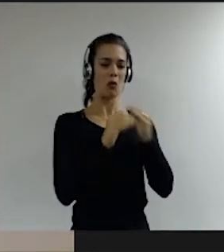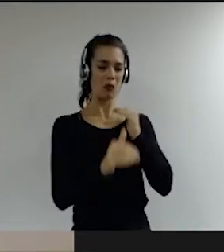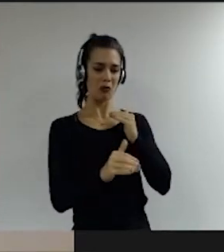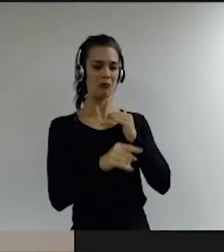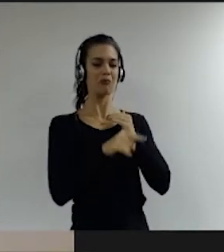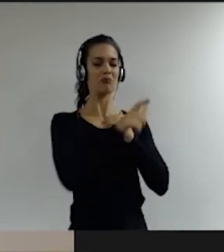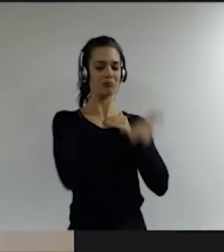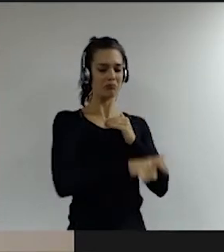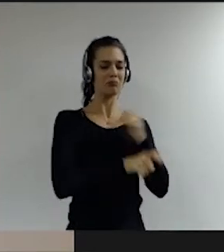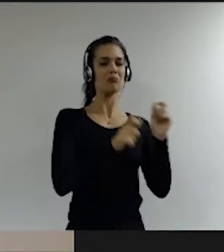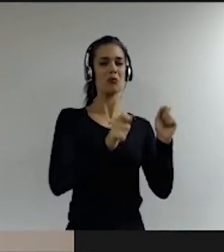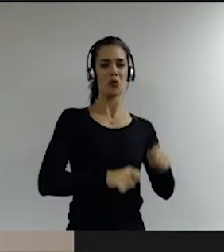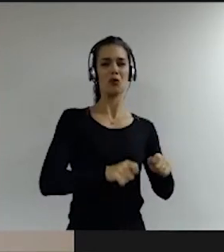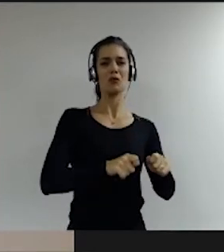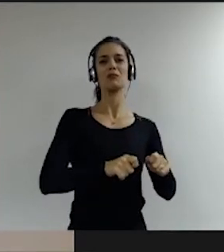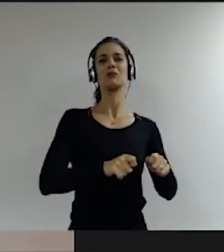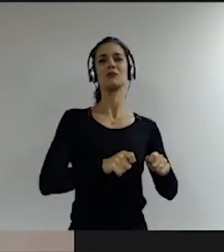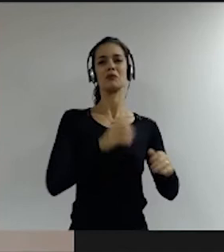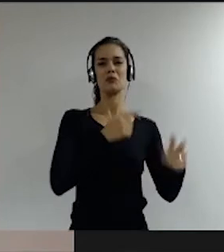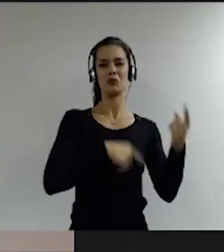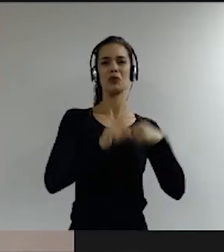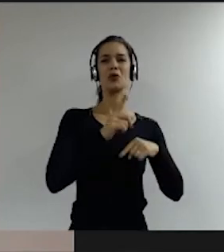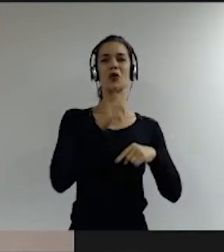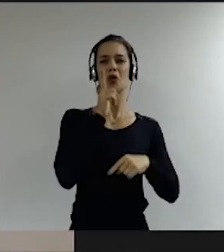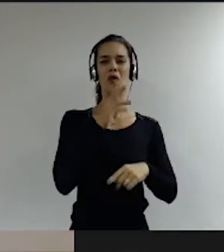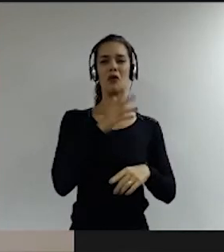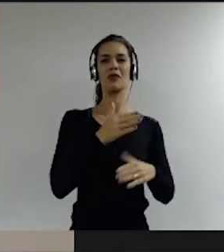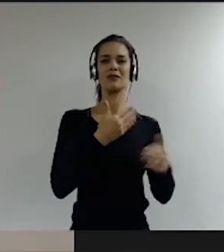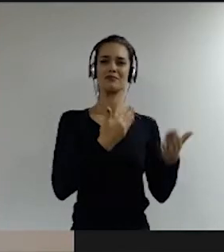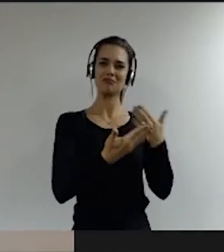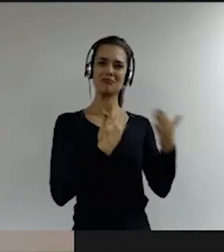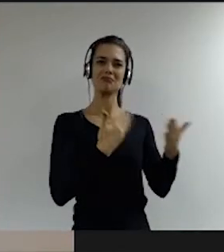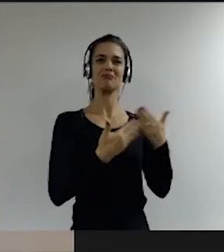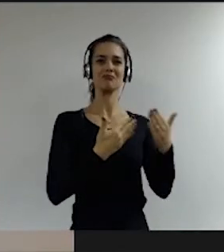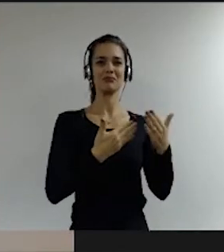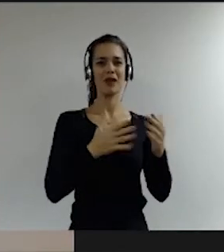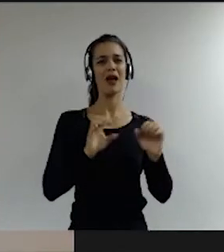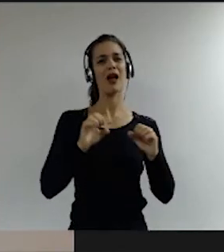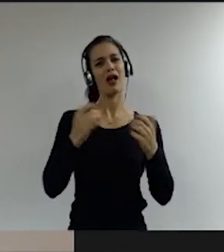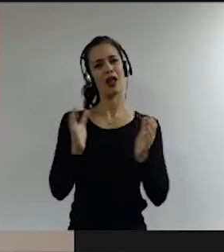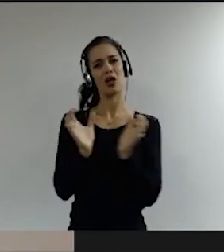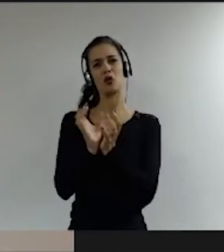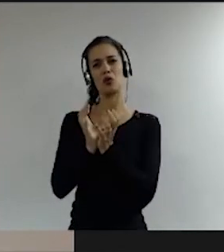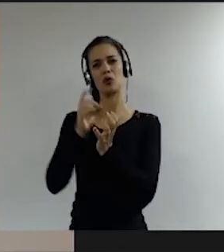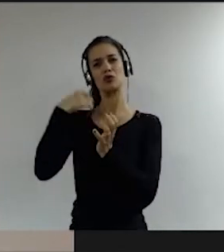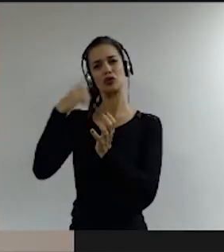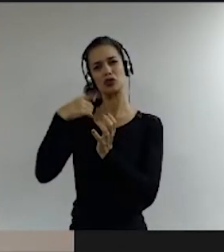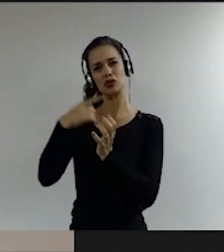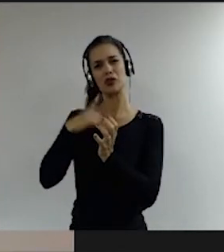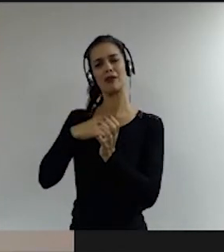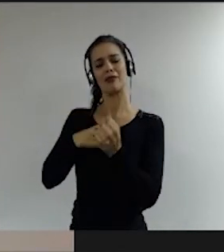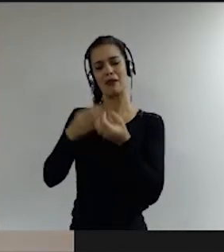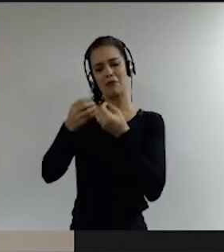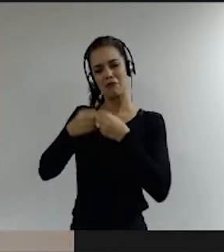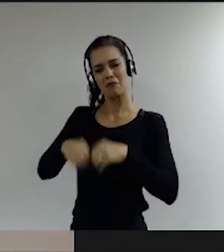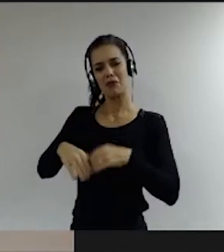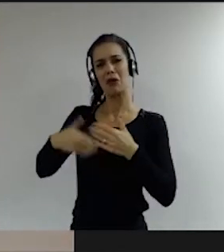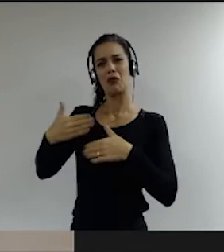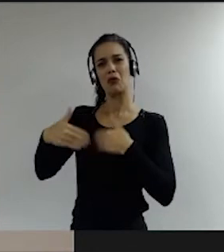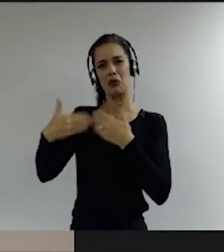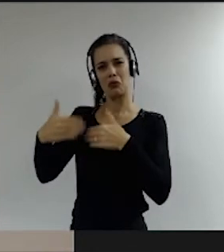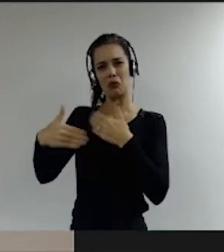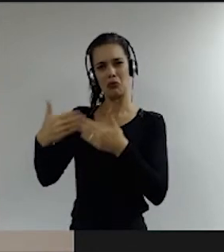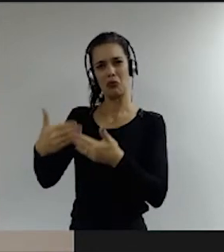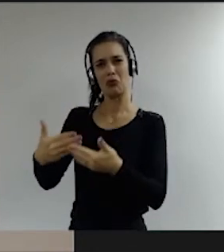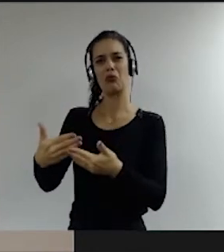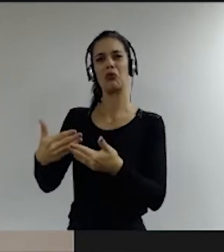muito há que se fazer no avanço da qualidade da advocacia brasileira, que sofreu nos últimos anos um processo